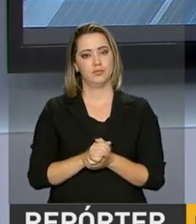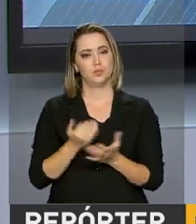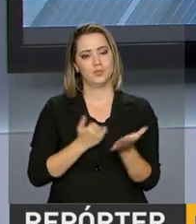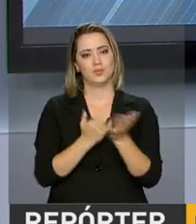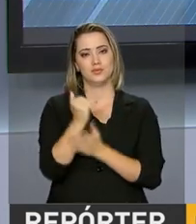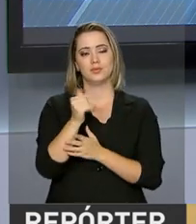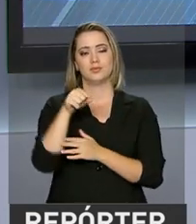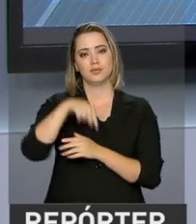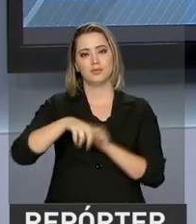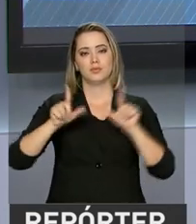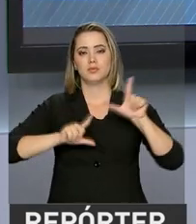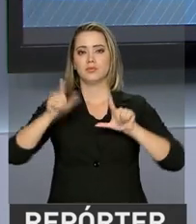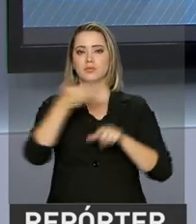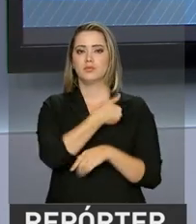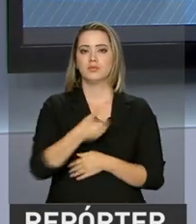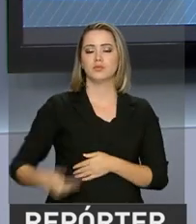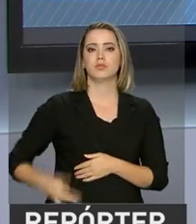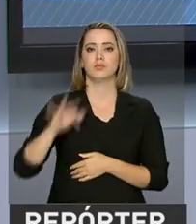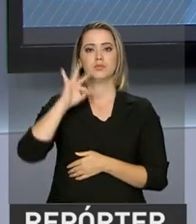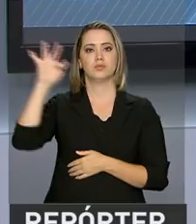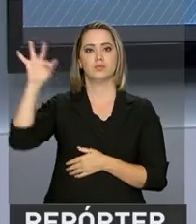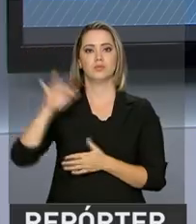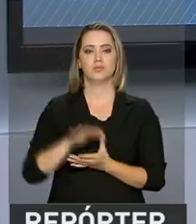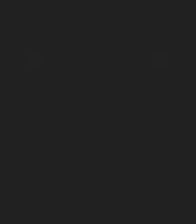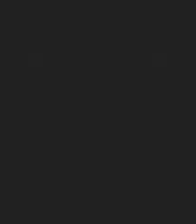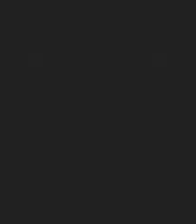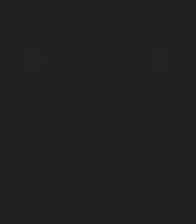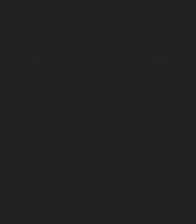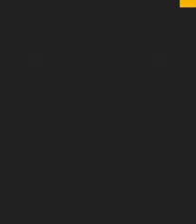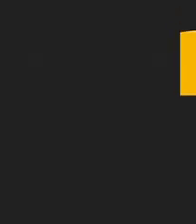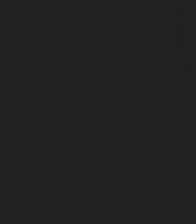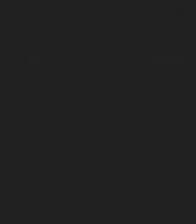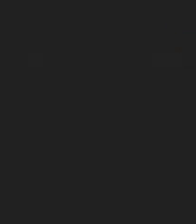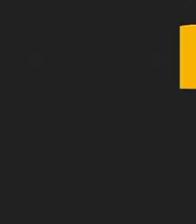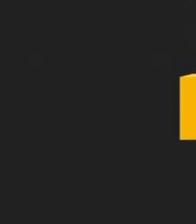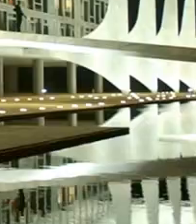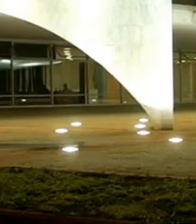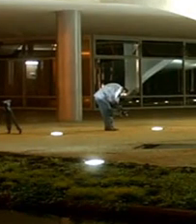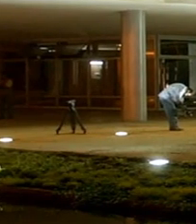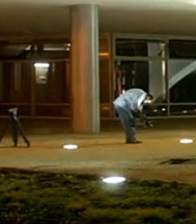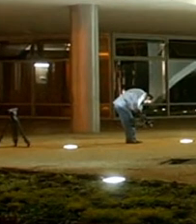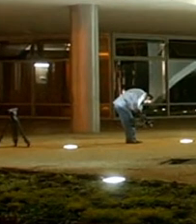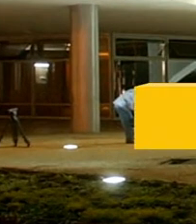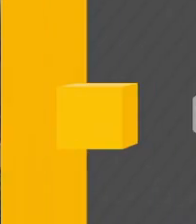Continue com a gente aqui na NBR, a TV do Governo Federal.